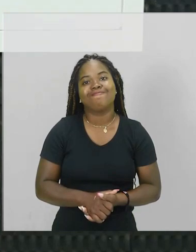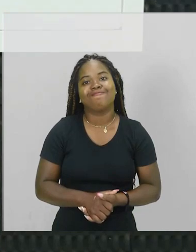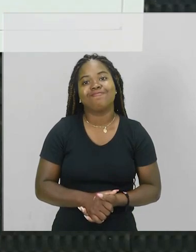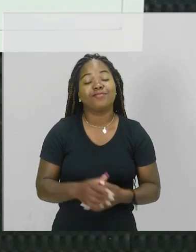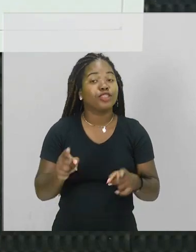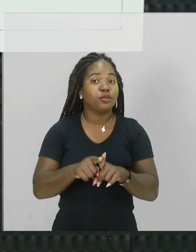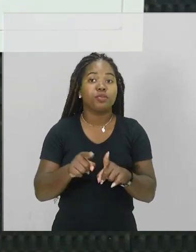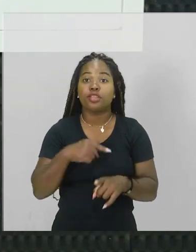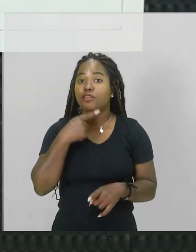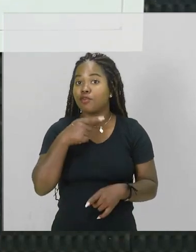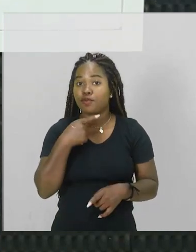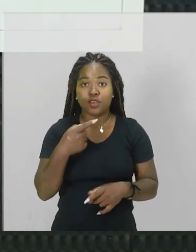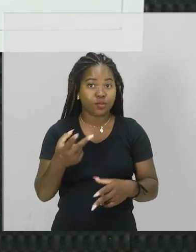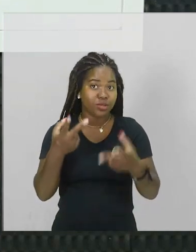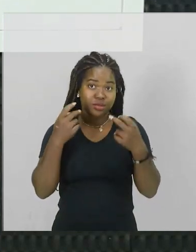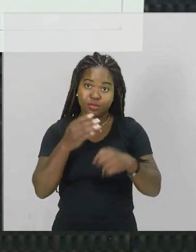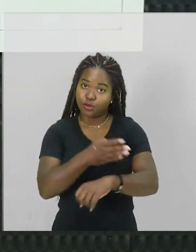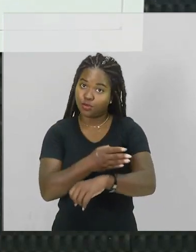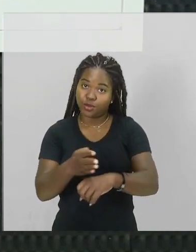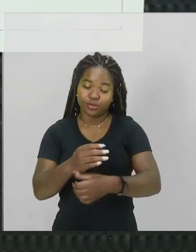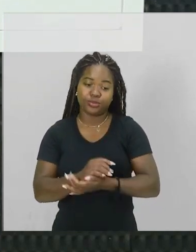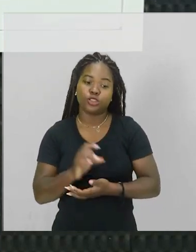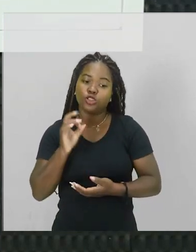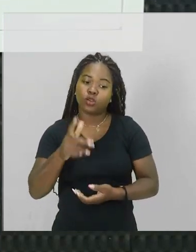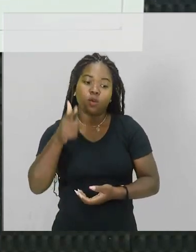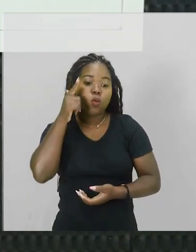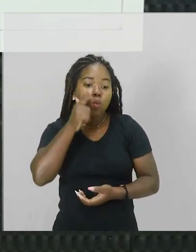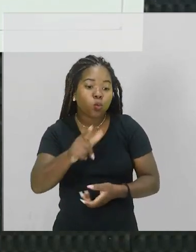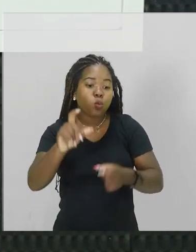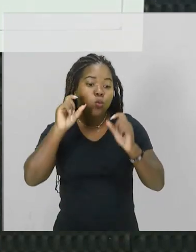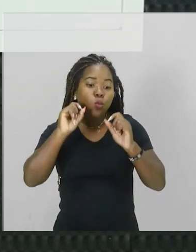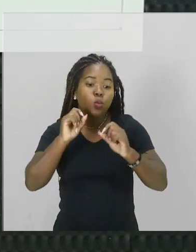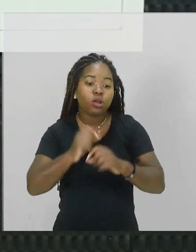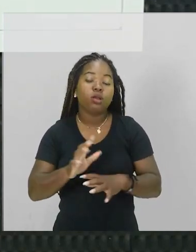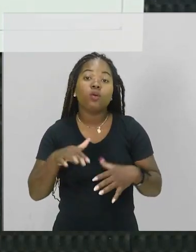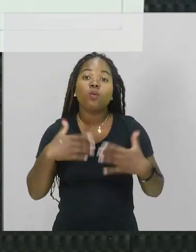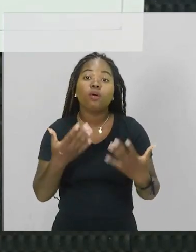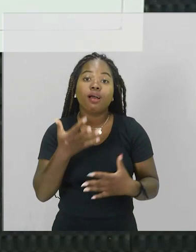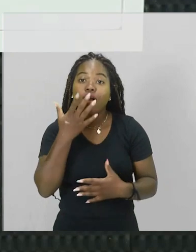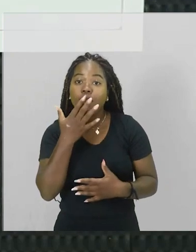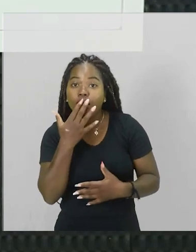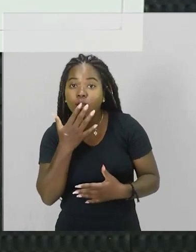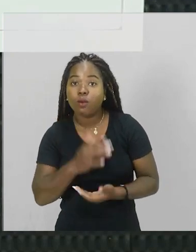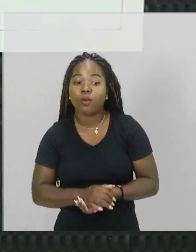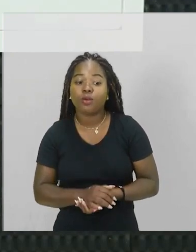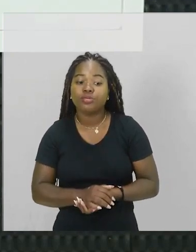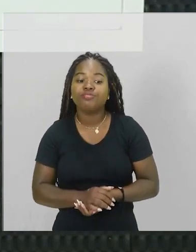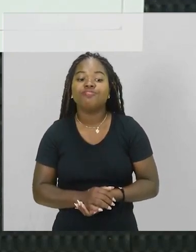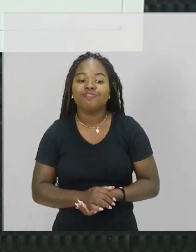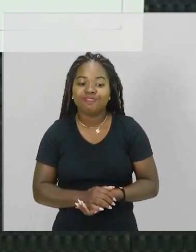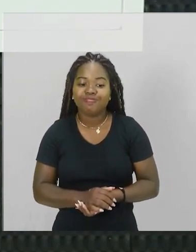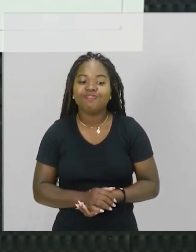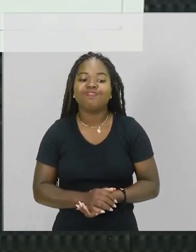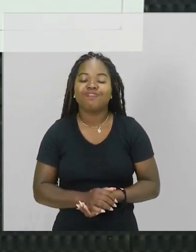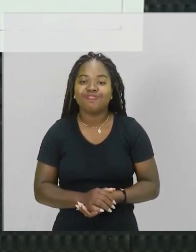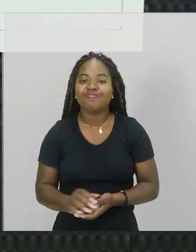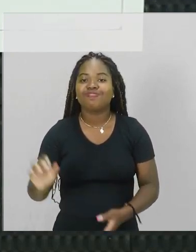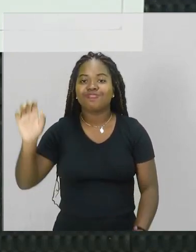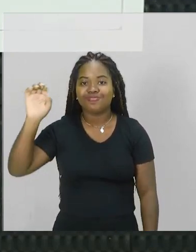também não consegue perceber o branco. Ele só vai conseguir perceber qual cor dessas que estão na opção vai ser a